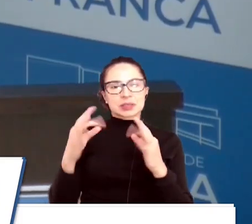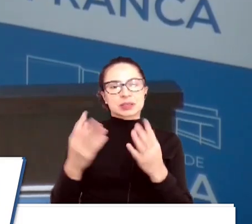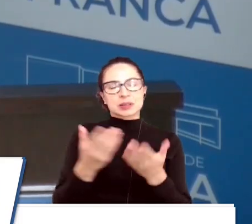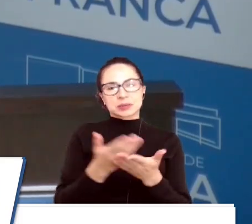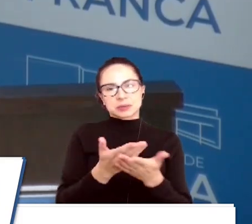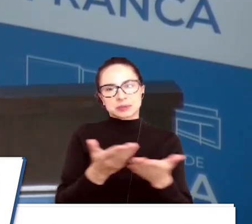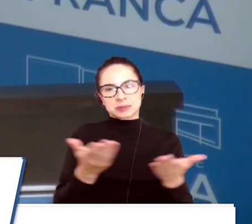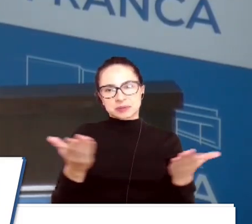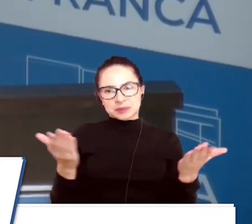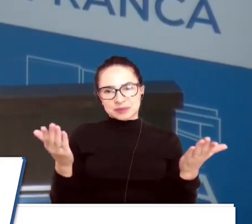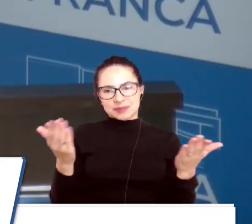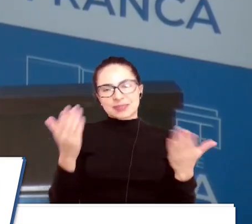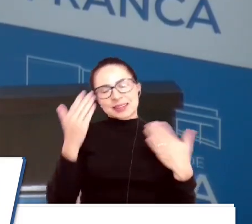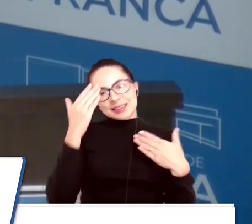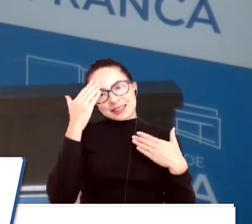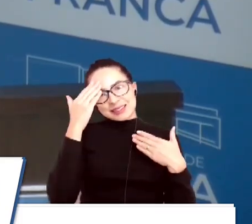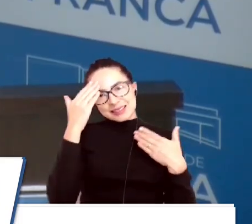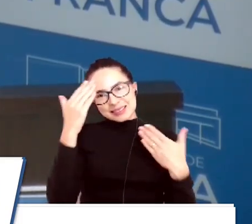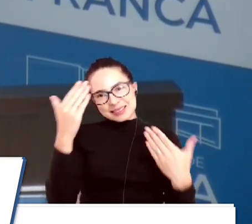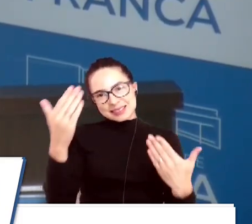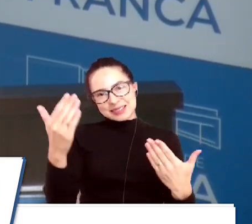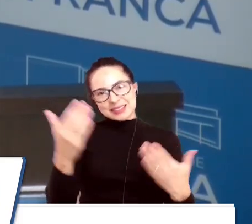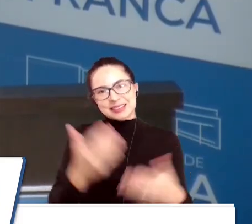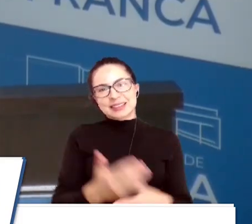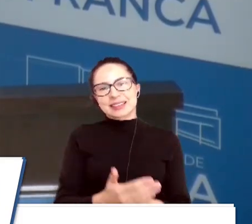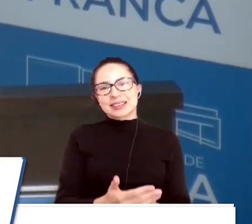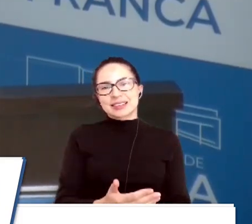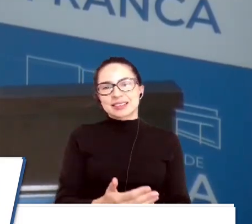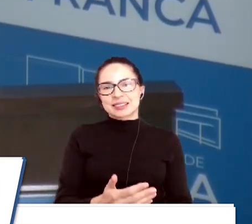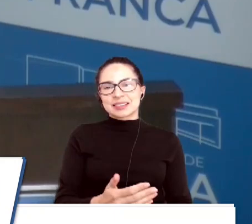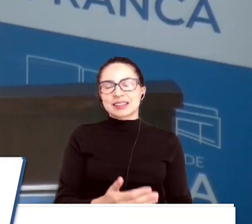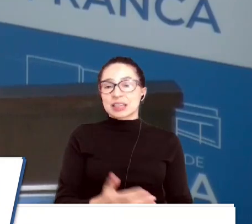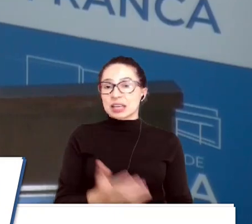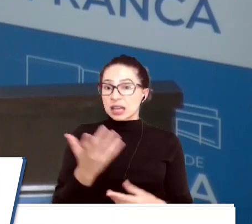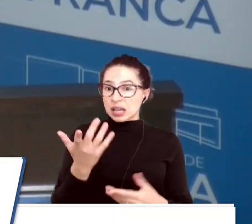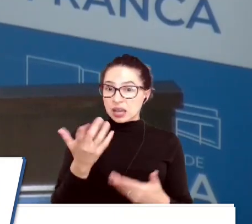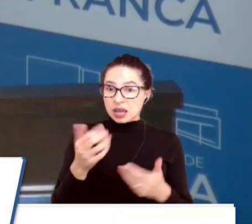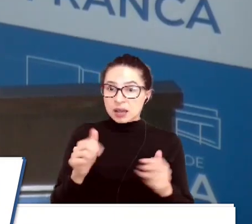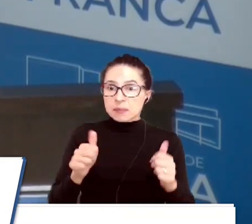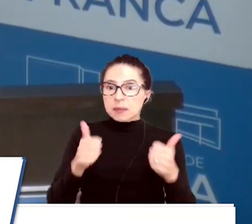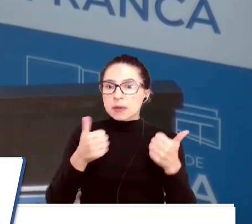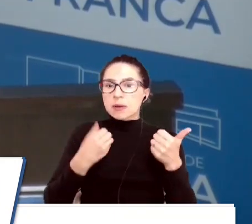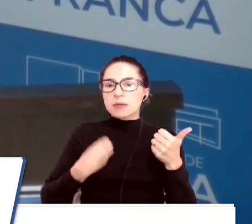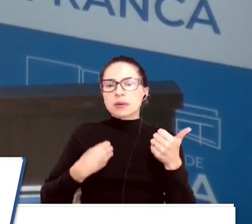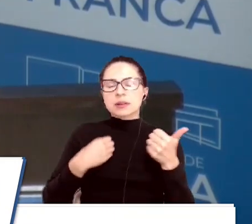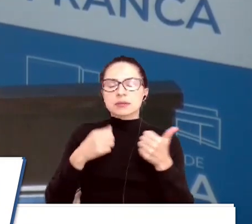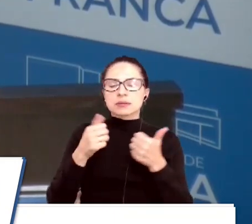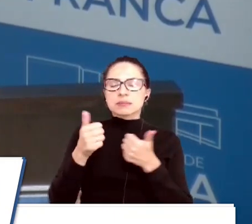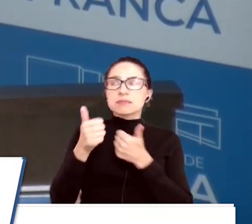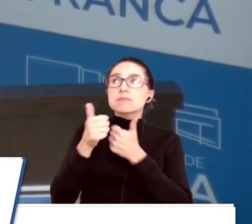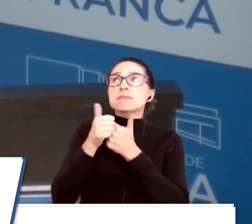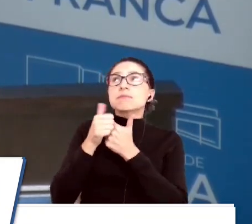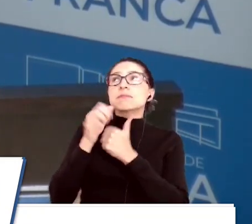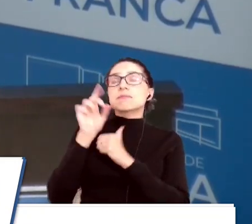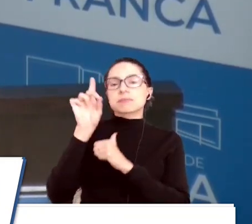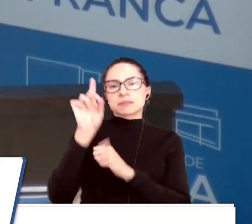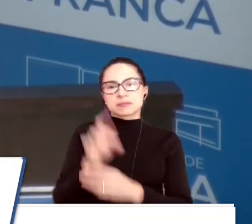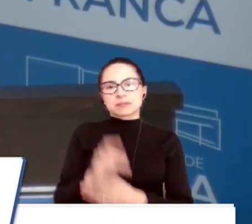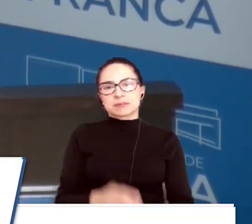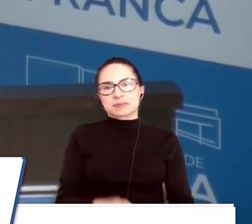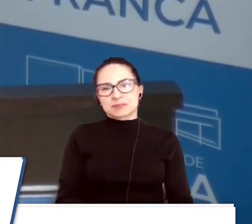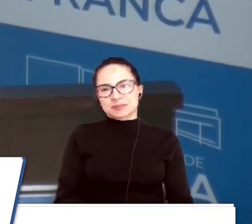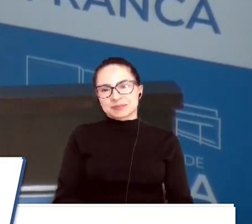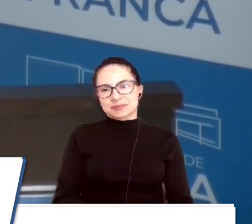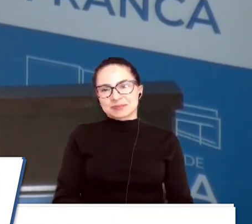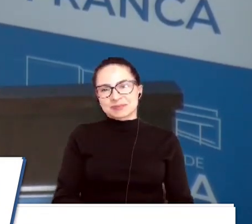vocês. Muito obrigada, gente. Quer vencer na vida? Fica pertinho de Deus. Às vezes